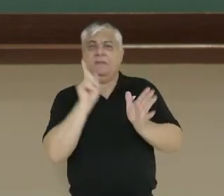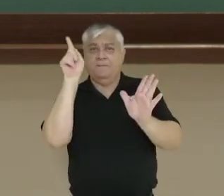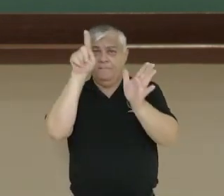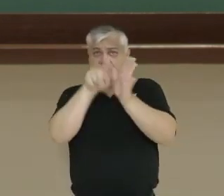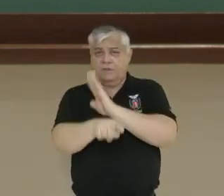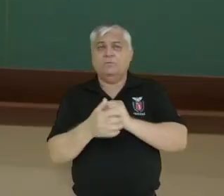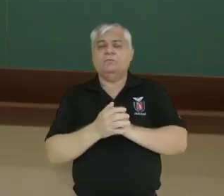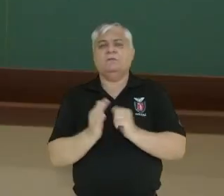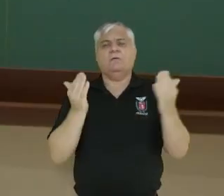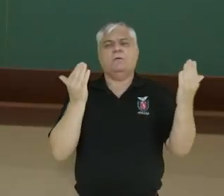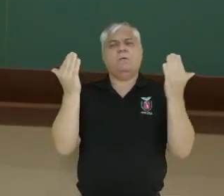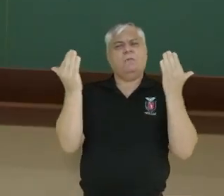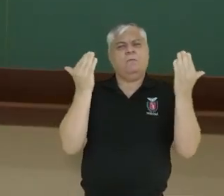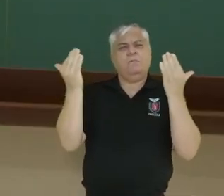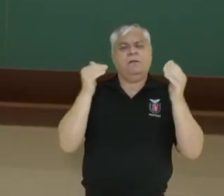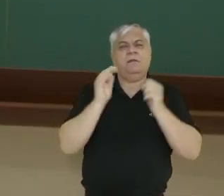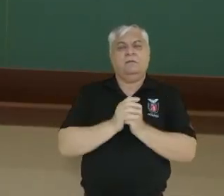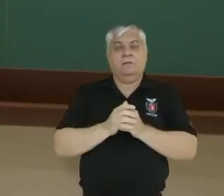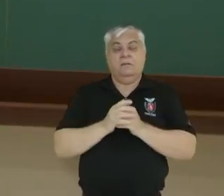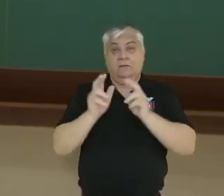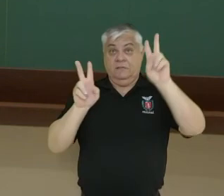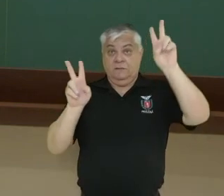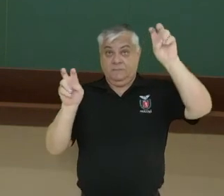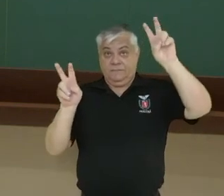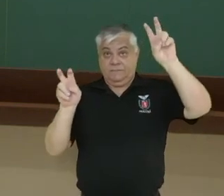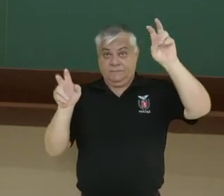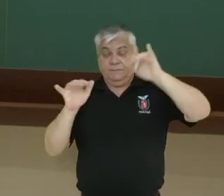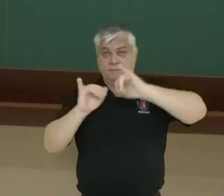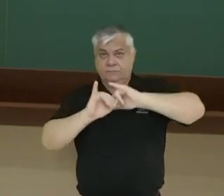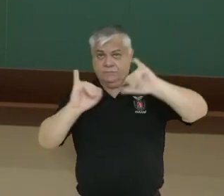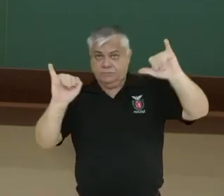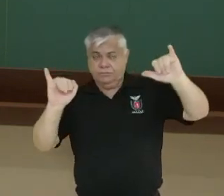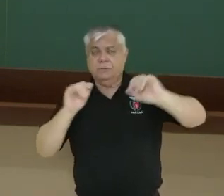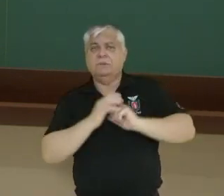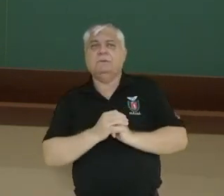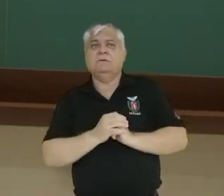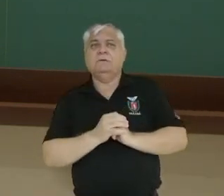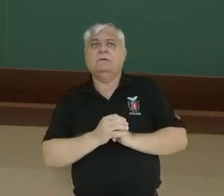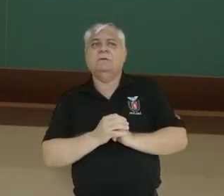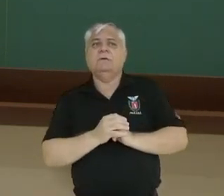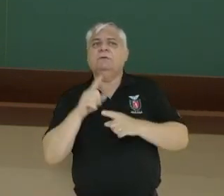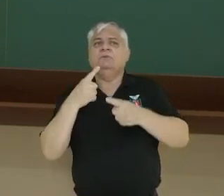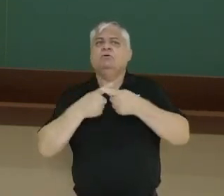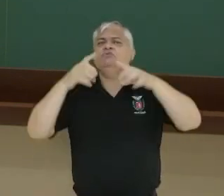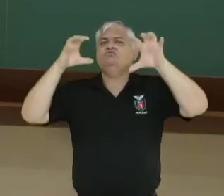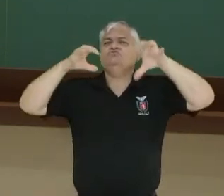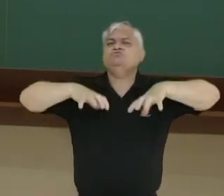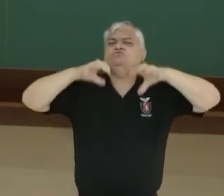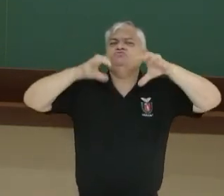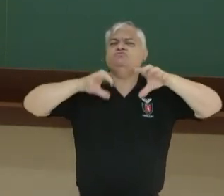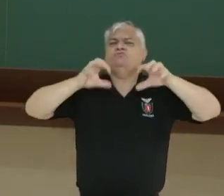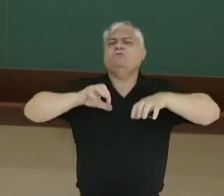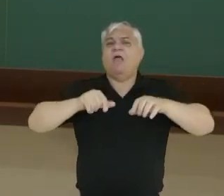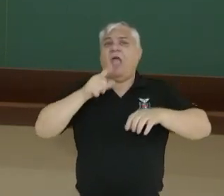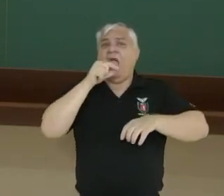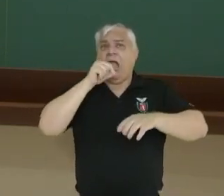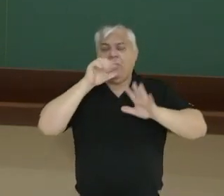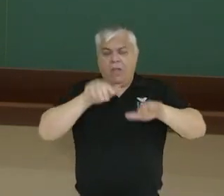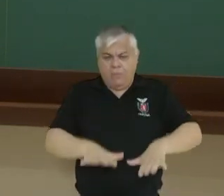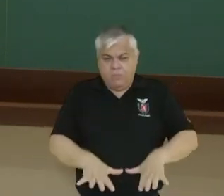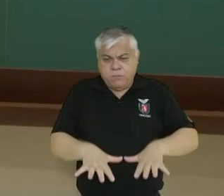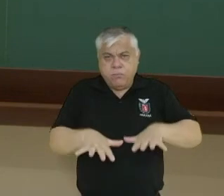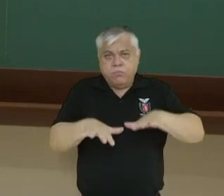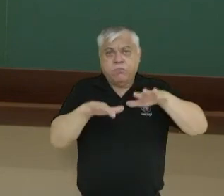pergunta, comparando o que a notícia, o enunciado da notícia trouxe para nós e como nós podemos relacionar o tipo climático e